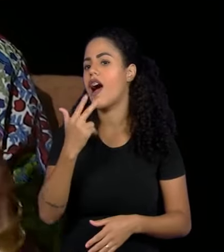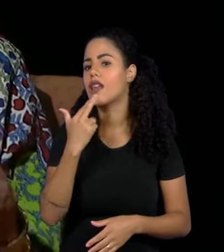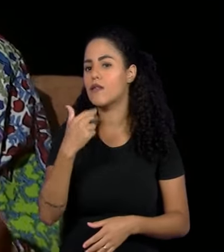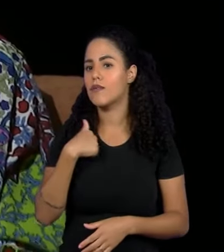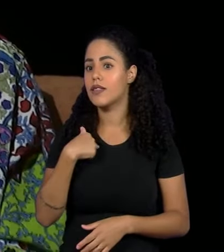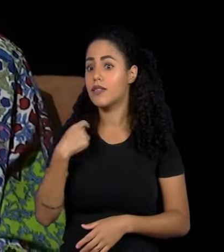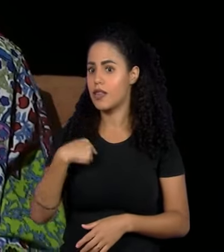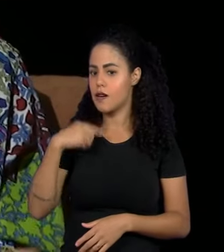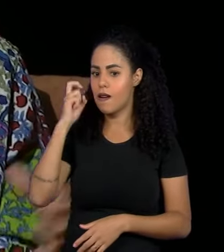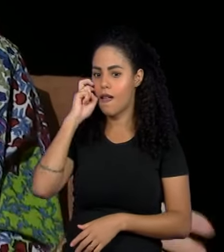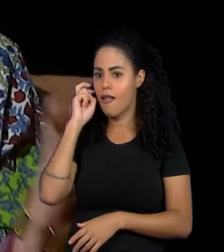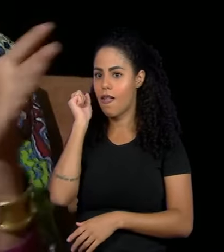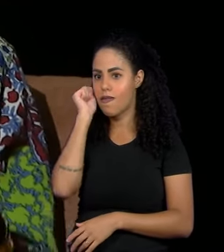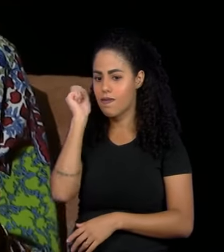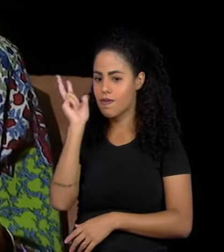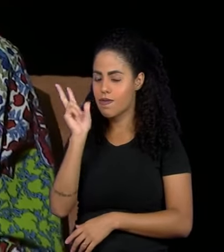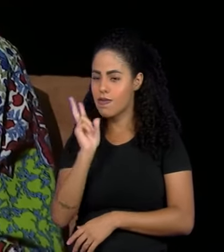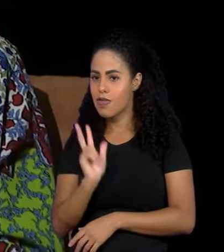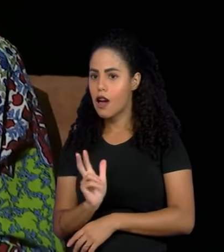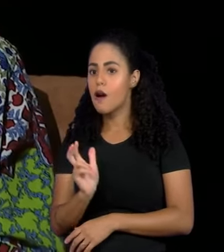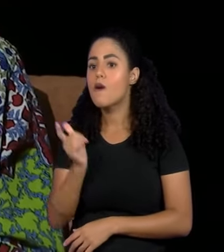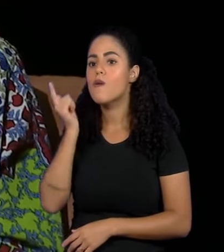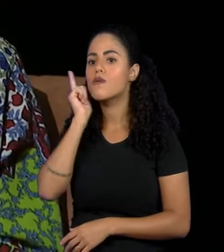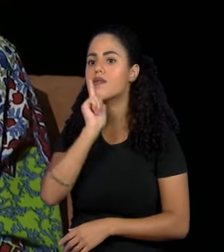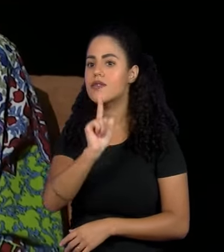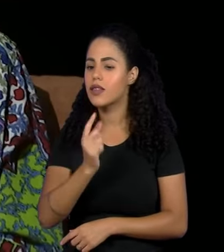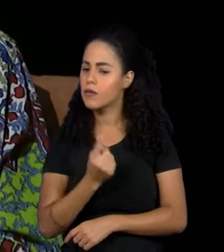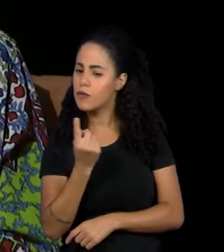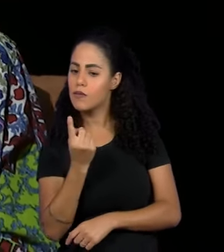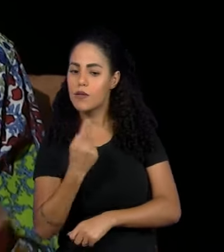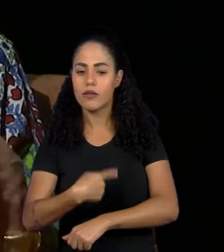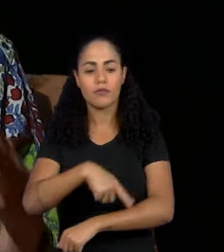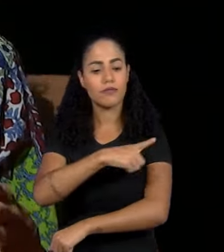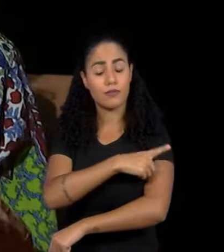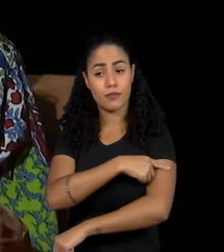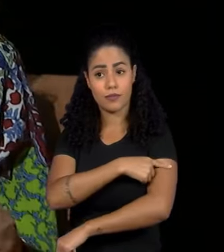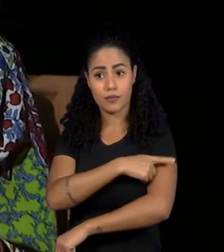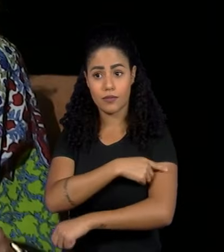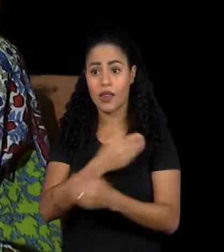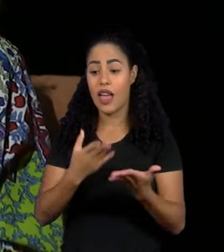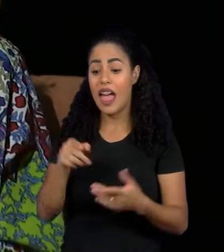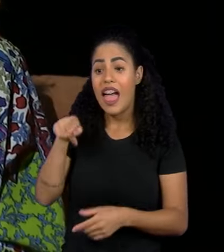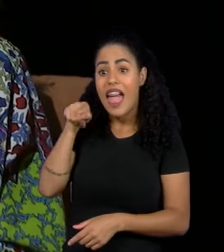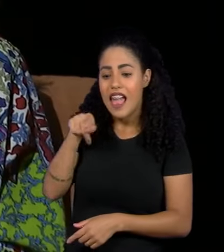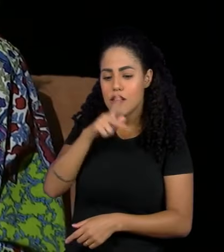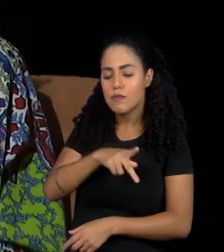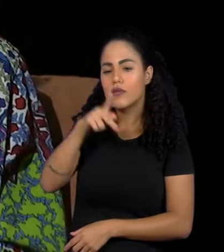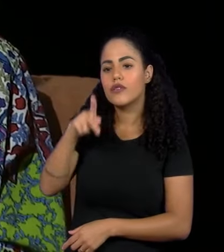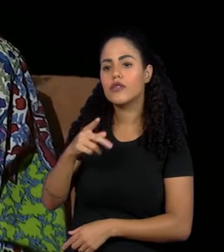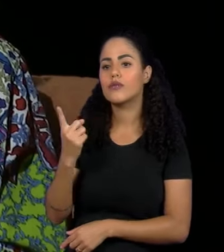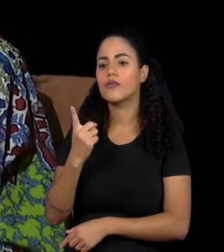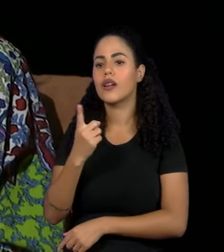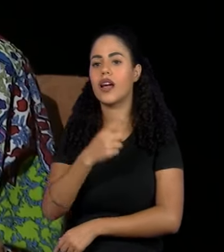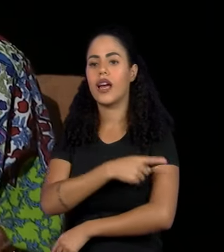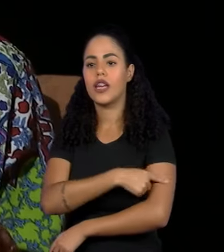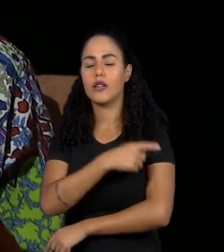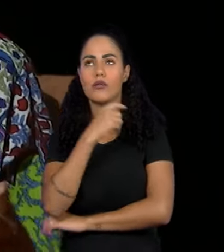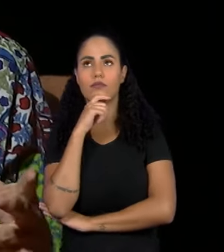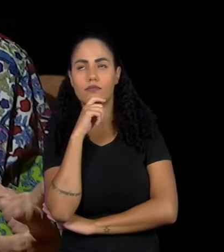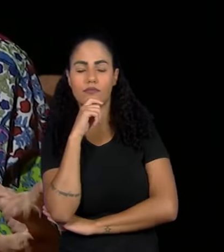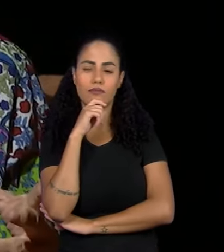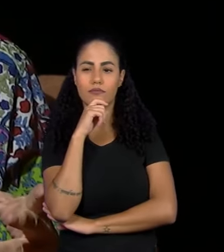era esperta. Aí me passaram para o primeiro ano. A Miss Yoder era professora do primeiro ano e eu era muito hostilizada,